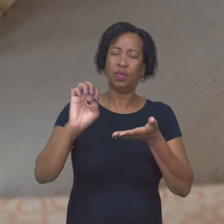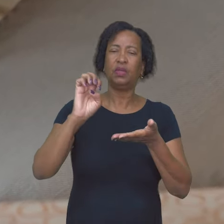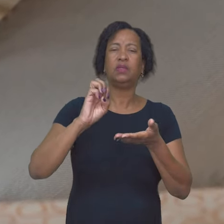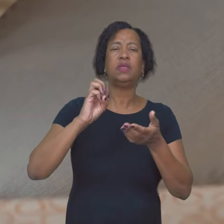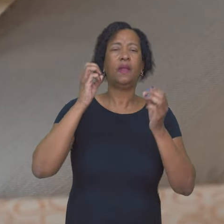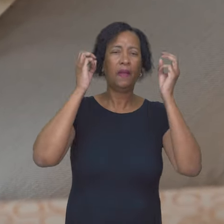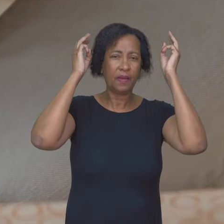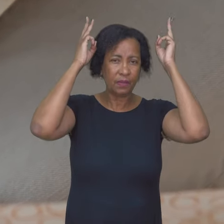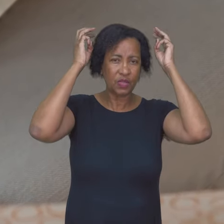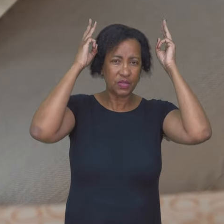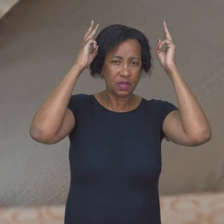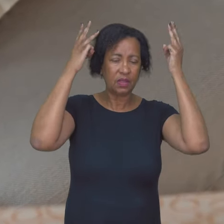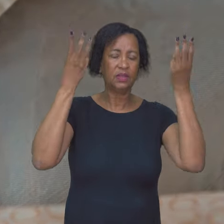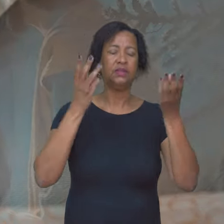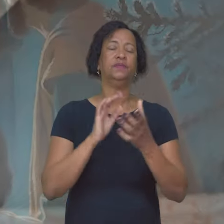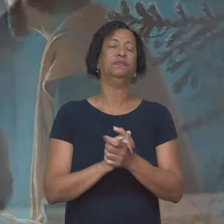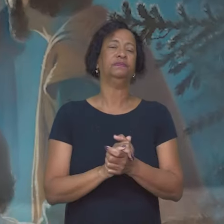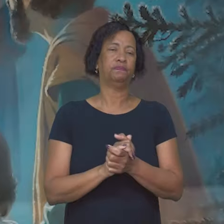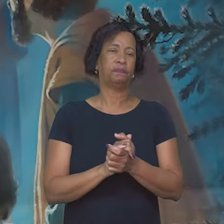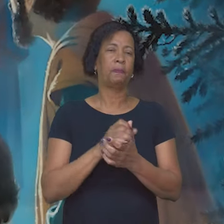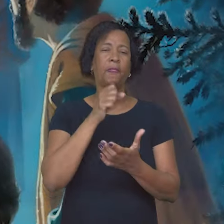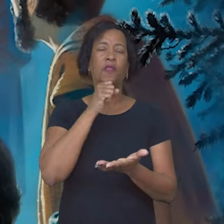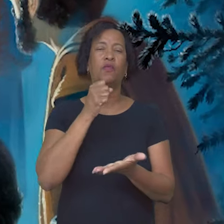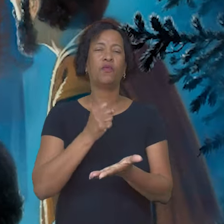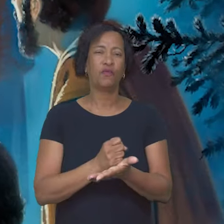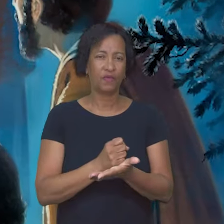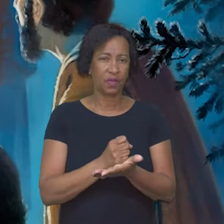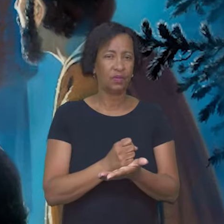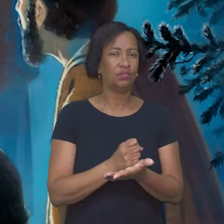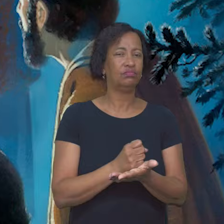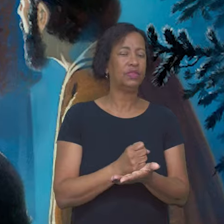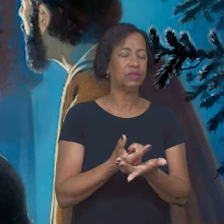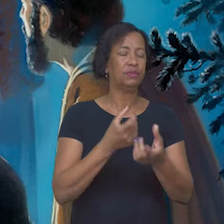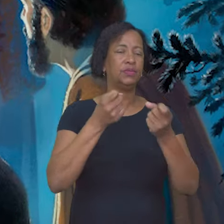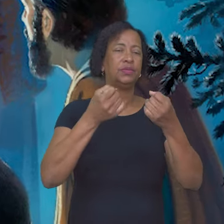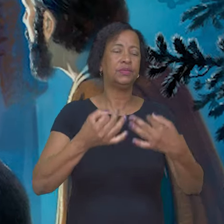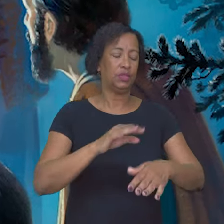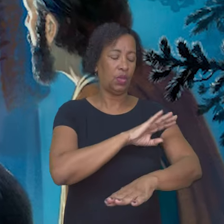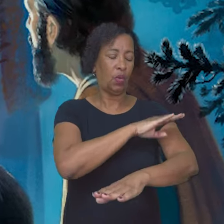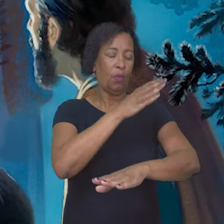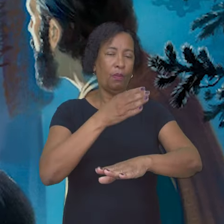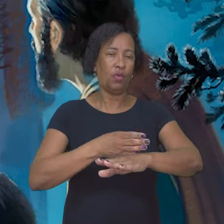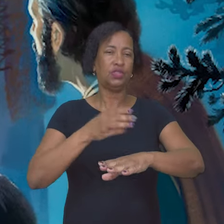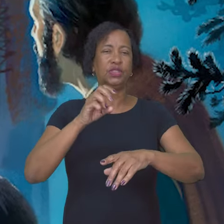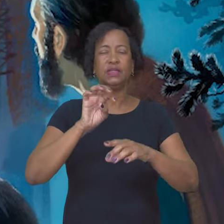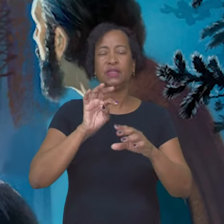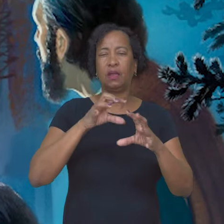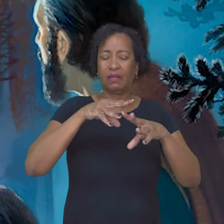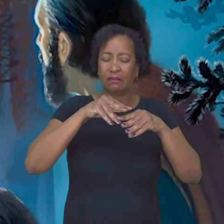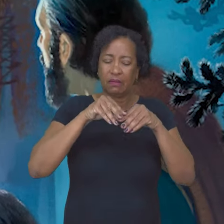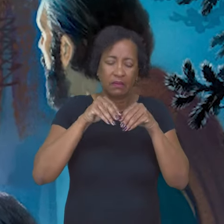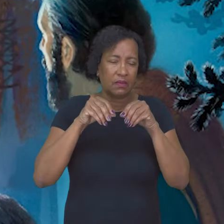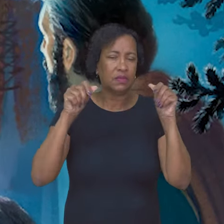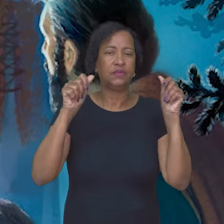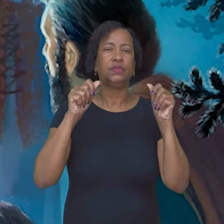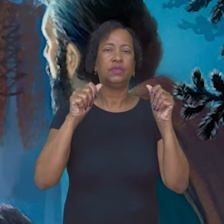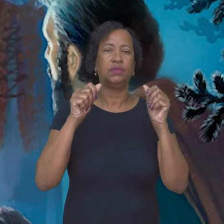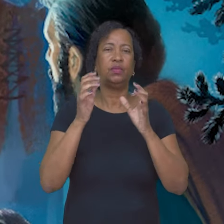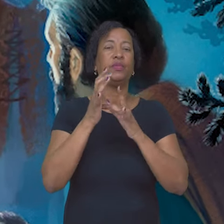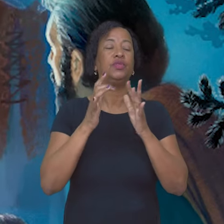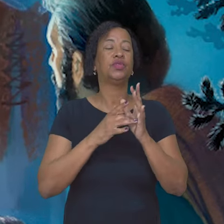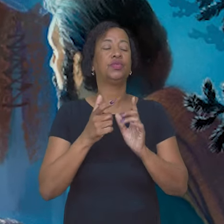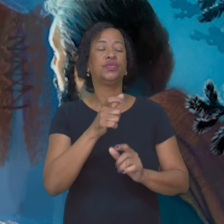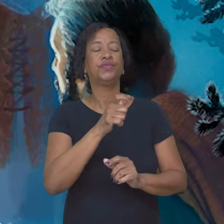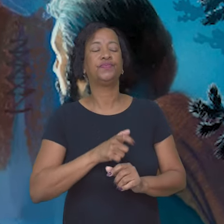o velho testamento se encontram no Monte da transfiguração Imaginem Moisés aparece Elias aparece e Jesus está